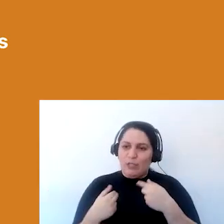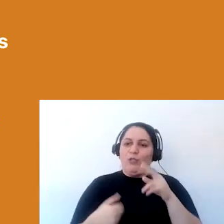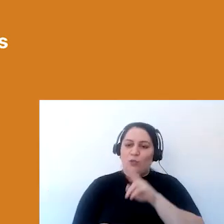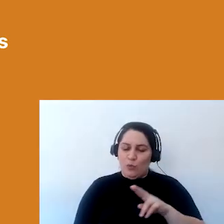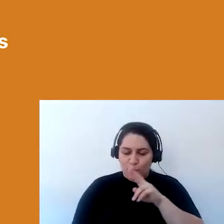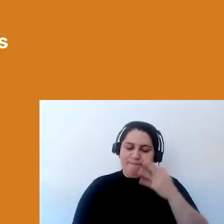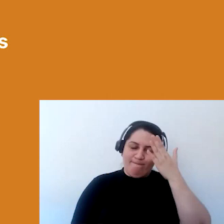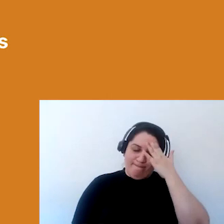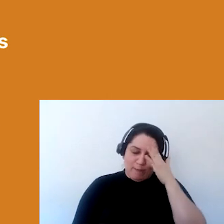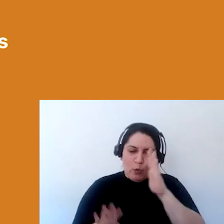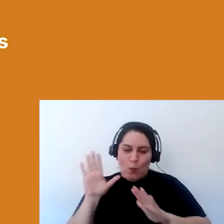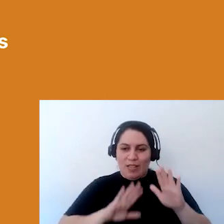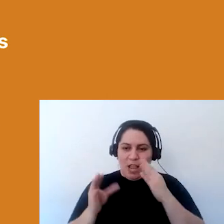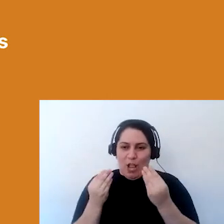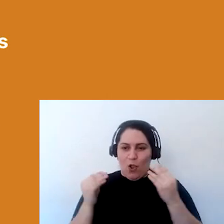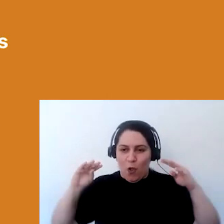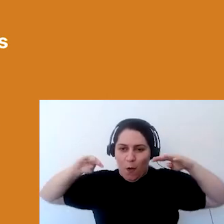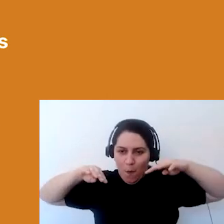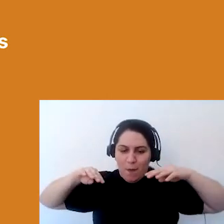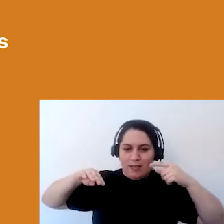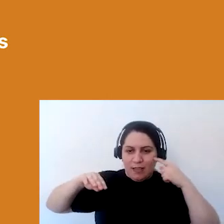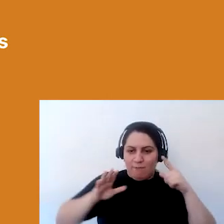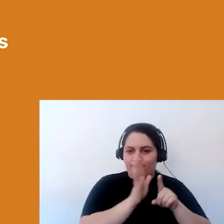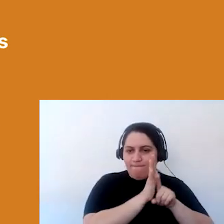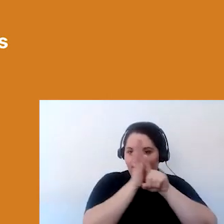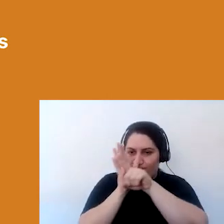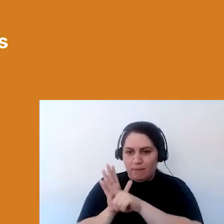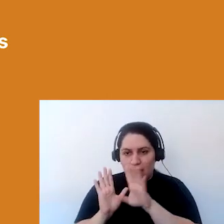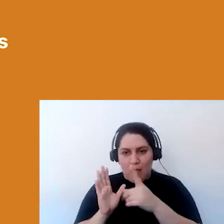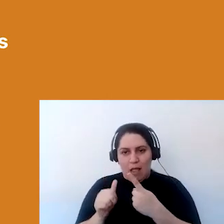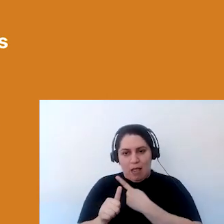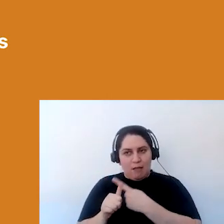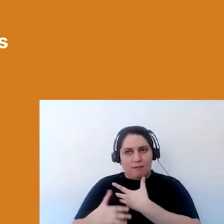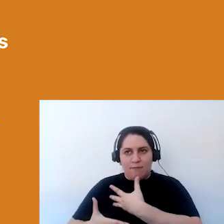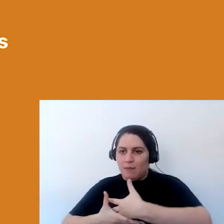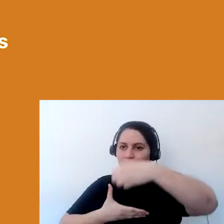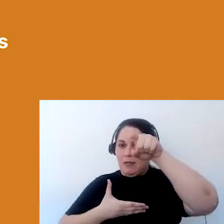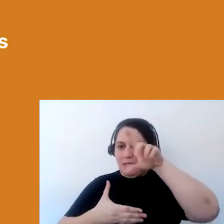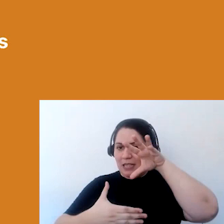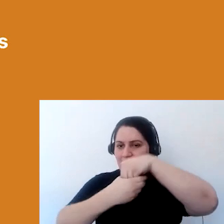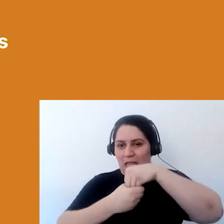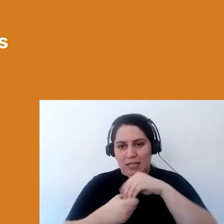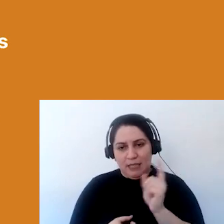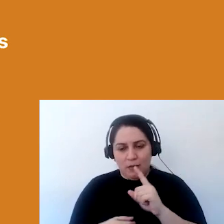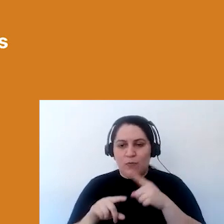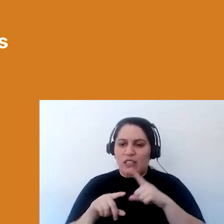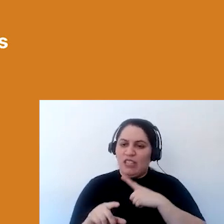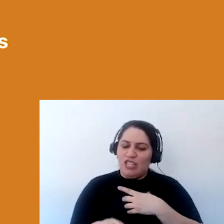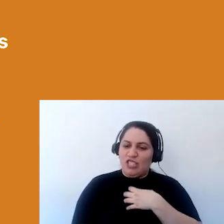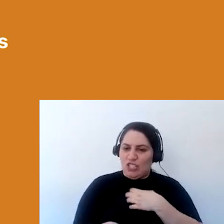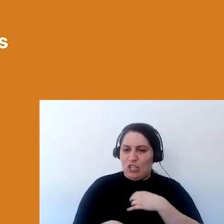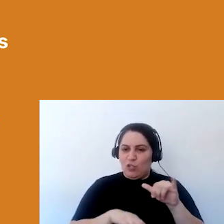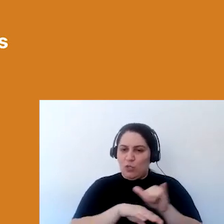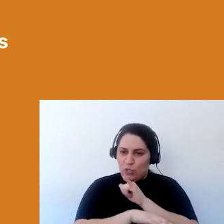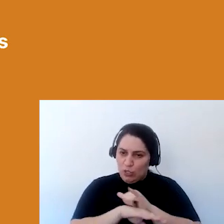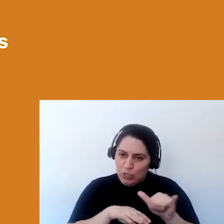público, então todo mundo mesmo, né, vai ter acesso. Então, é legal a gente nem subir isso para um repositório. Por isso que tem algumas ferramentas para isso,